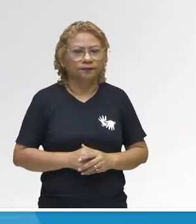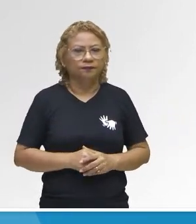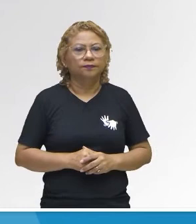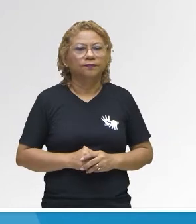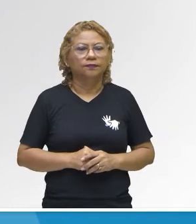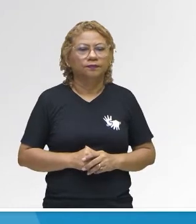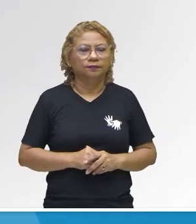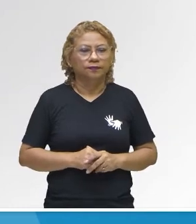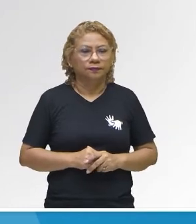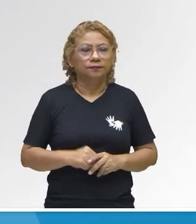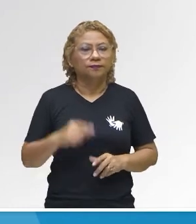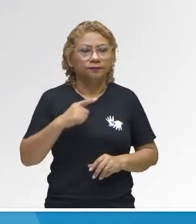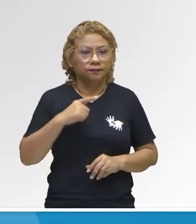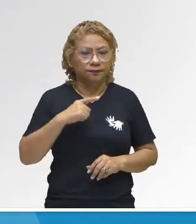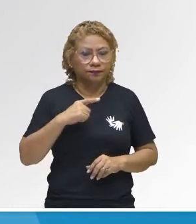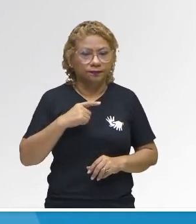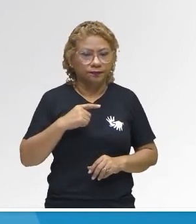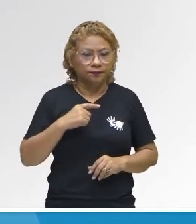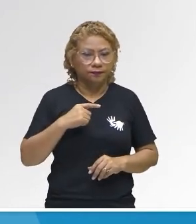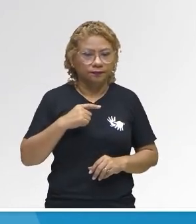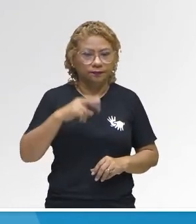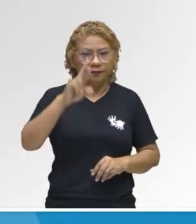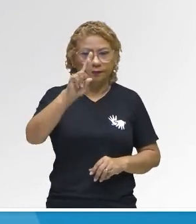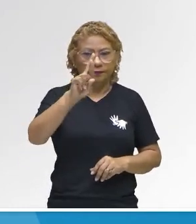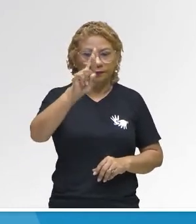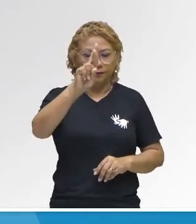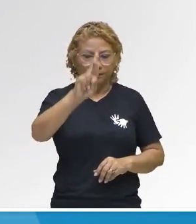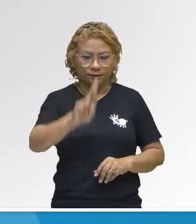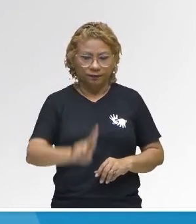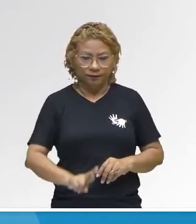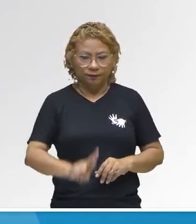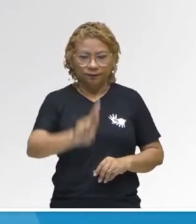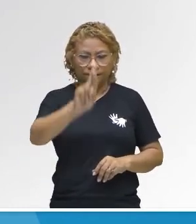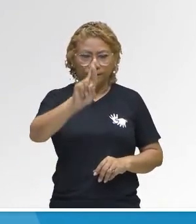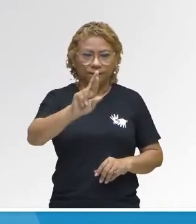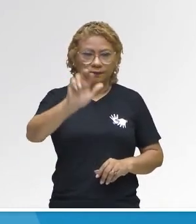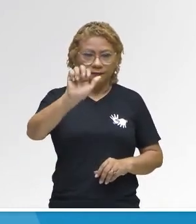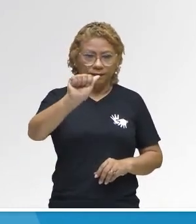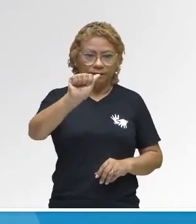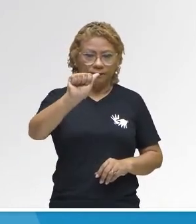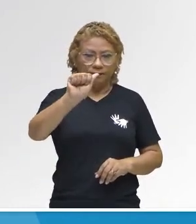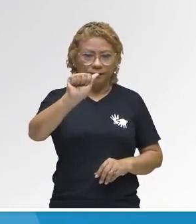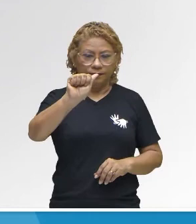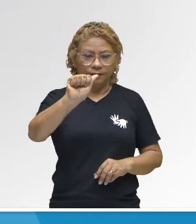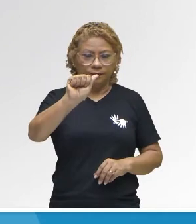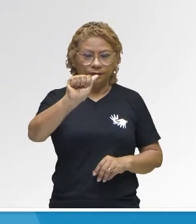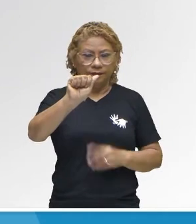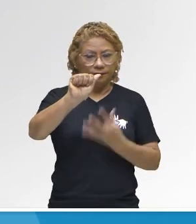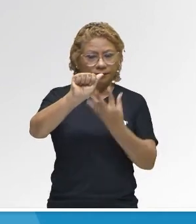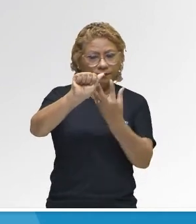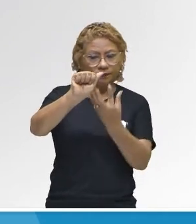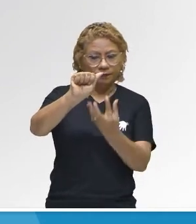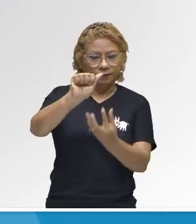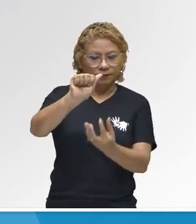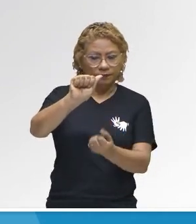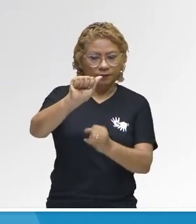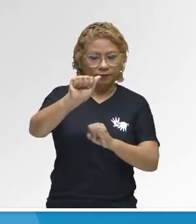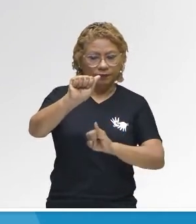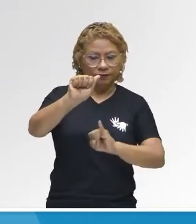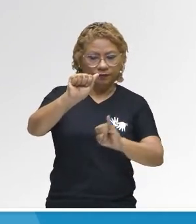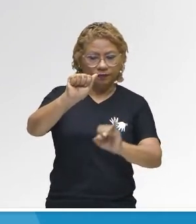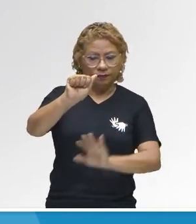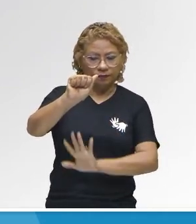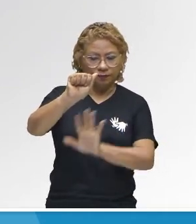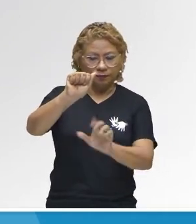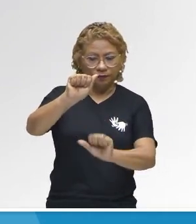o ponto A, e esse ponto ele vai projetar uma sombra, tá? Ele vai fazer uma projeção ortogonal